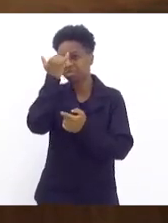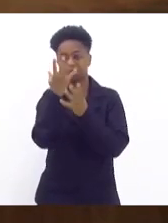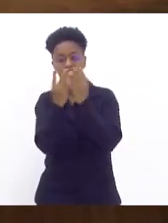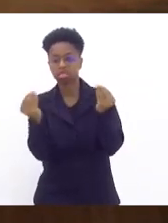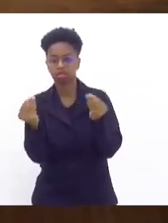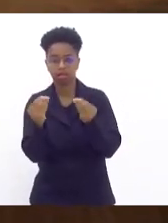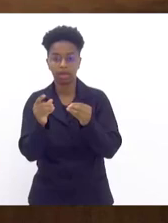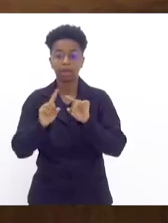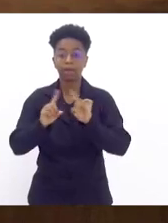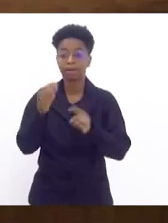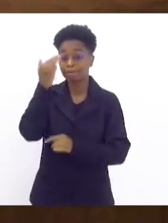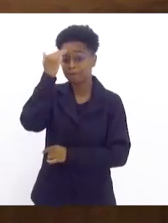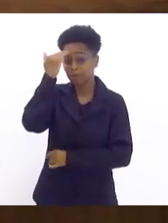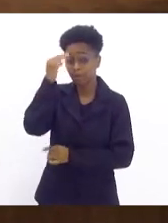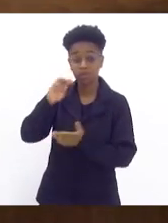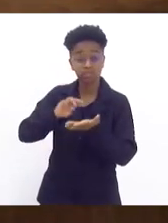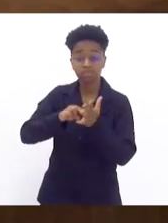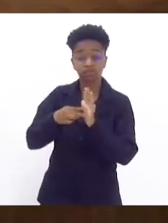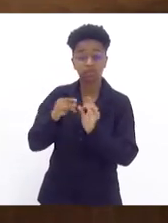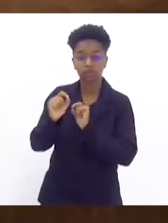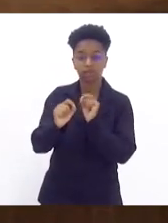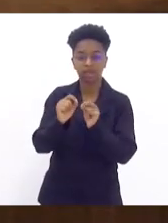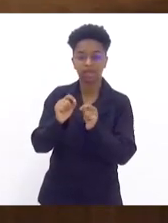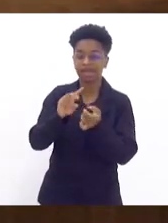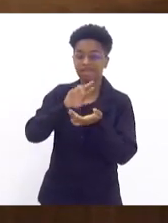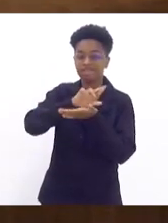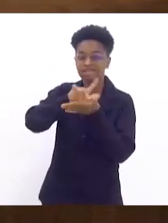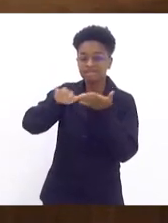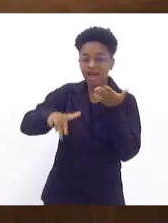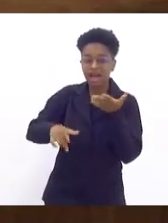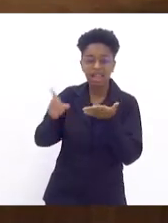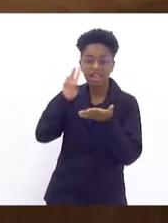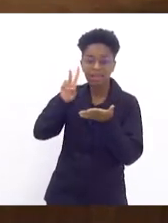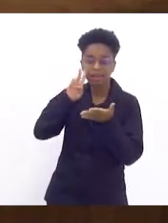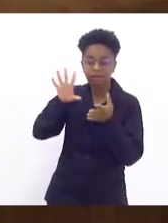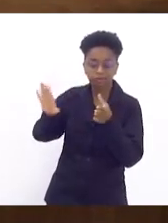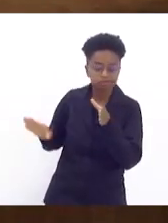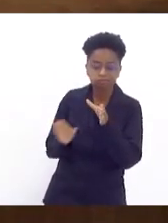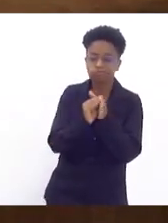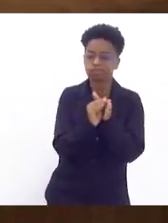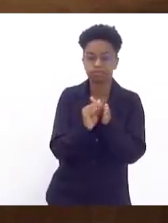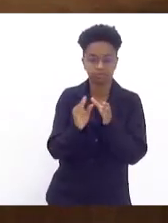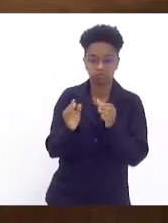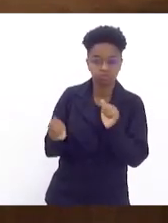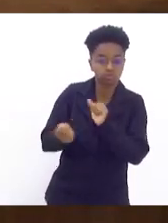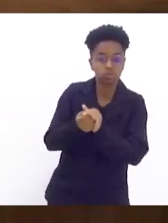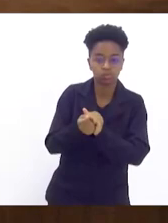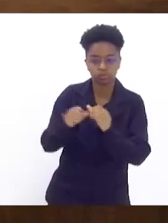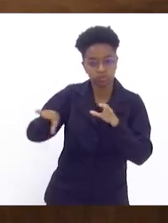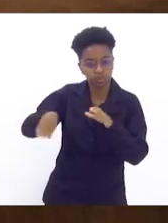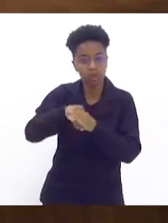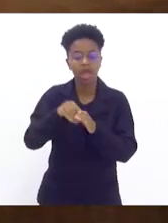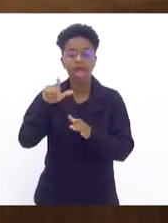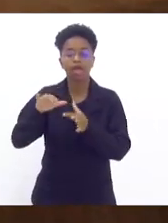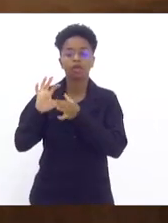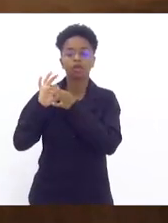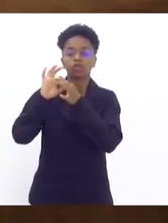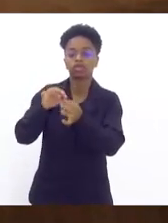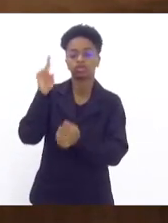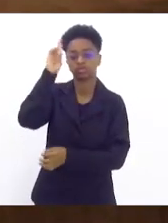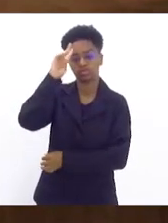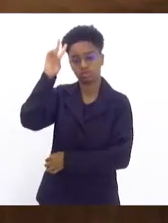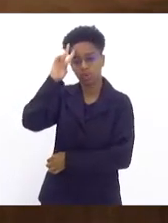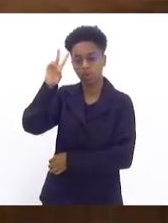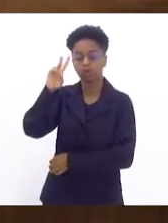memória a gente fala de um conjunto de lembranças inclusive integrado a gente fala de um contexto histórico a gente fala